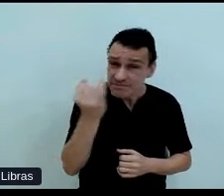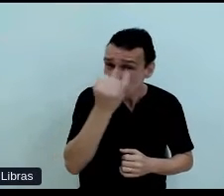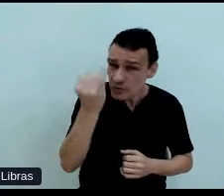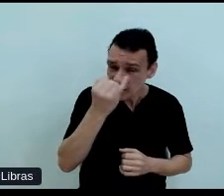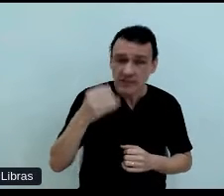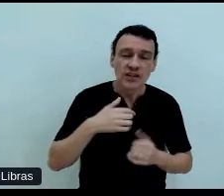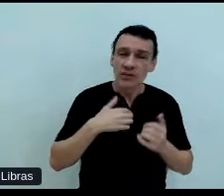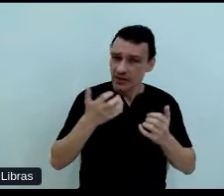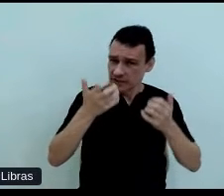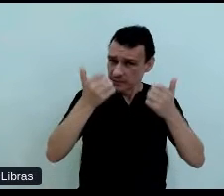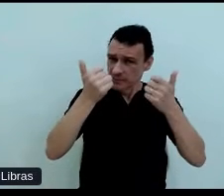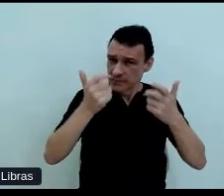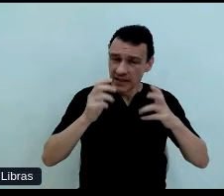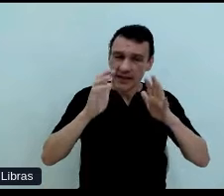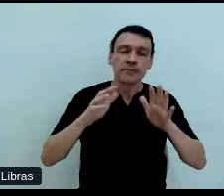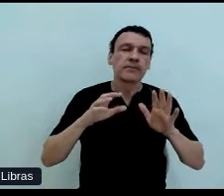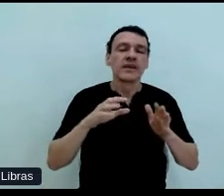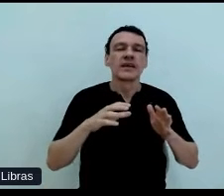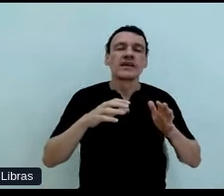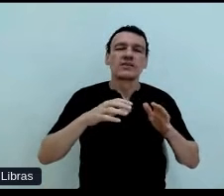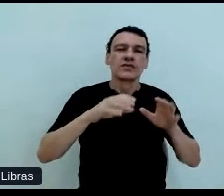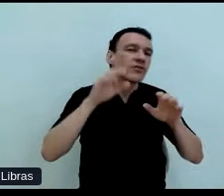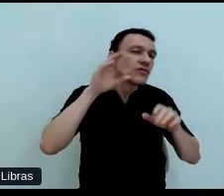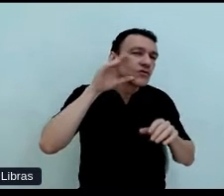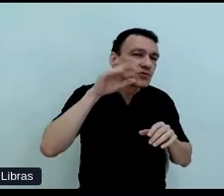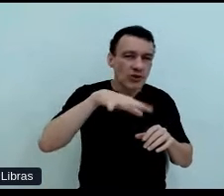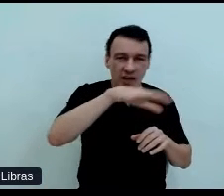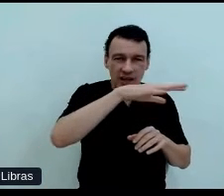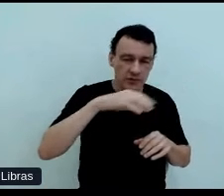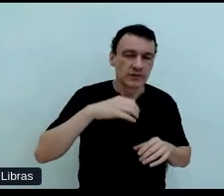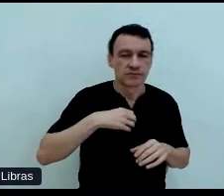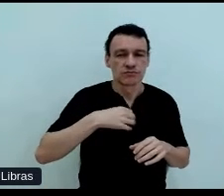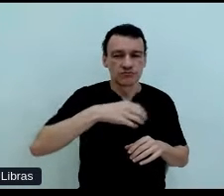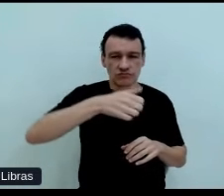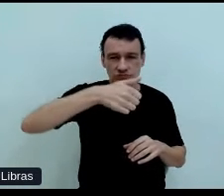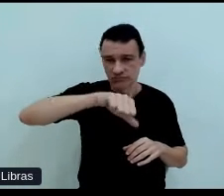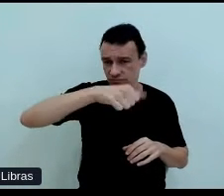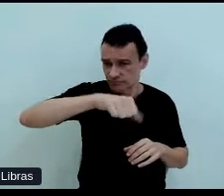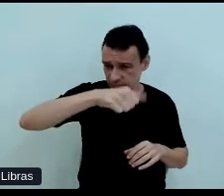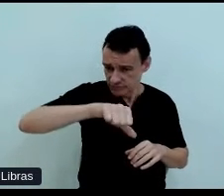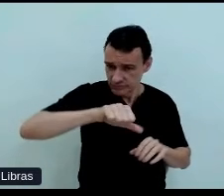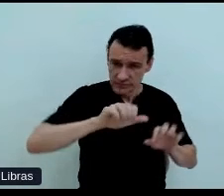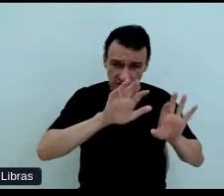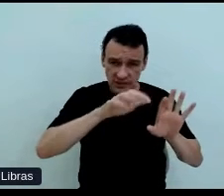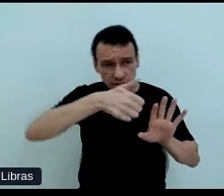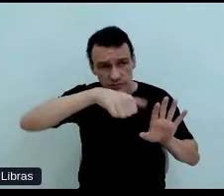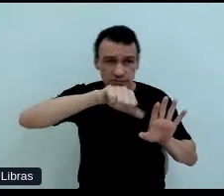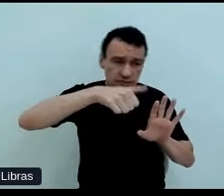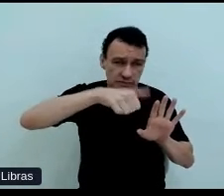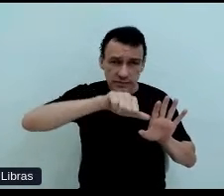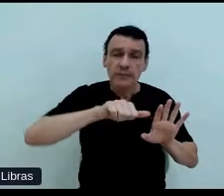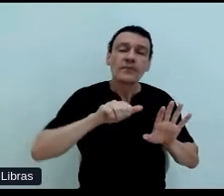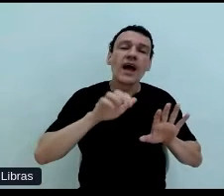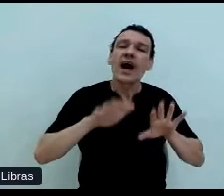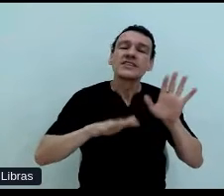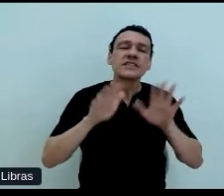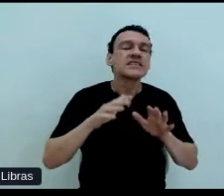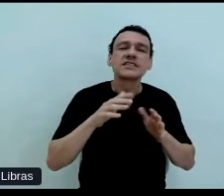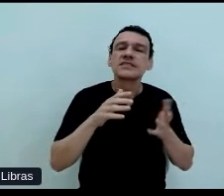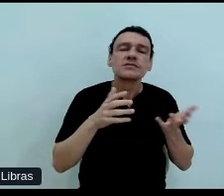elas acabam não abordando este ponto, né? Acabam não trazendo um ponto de